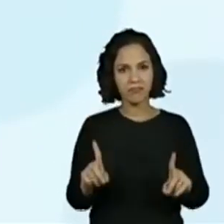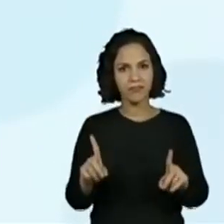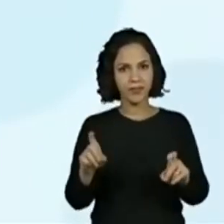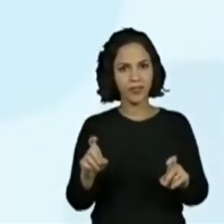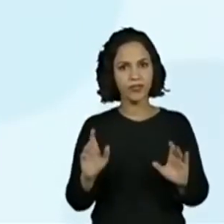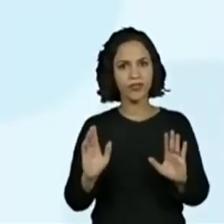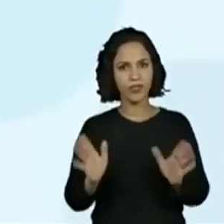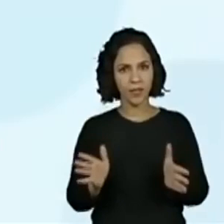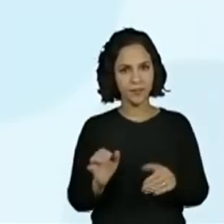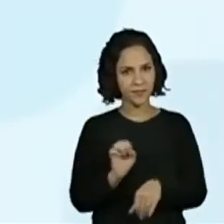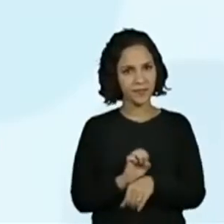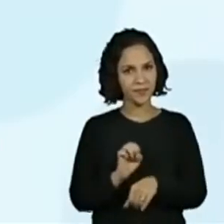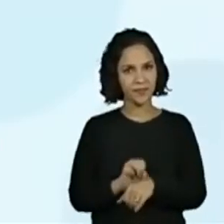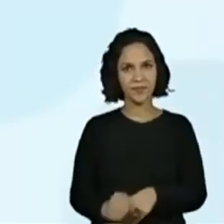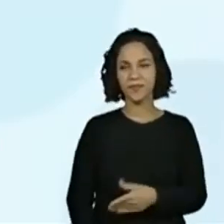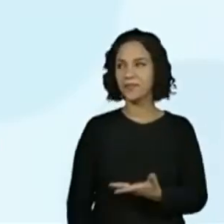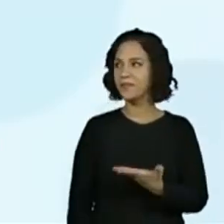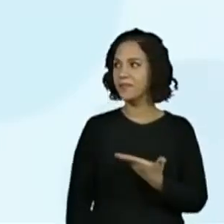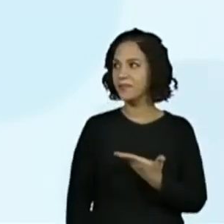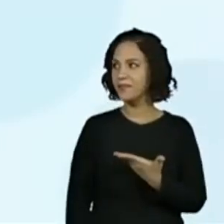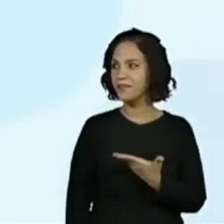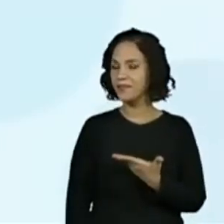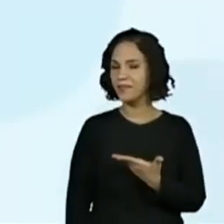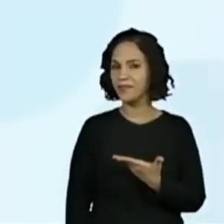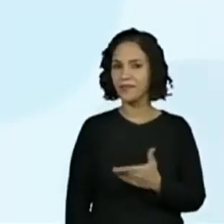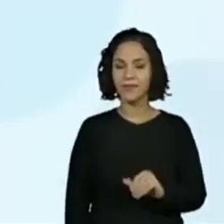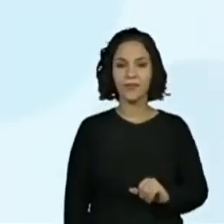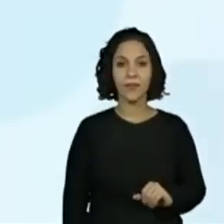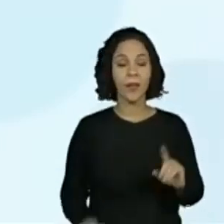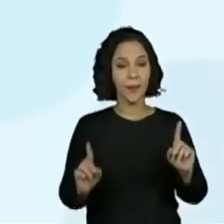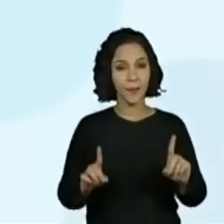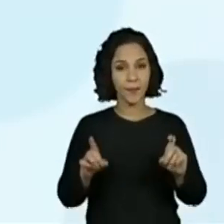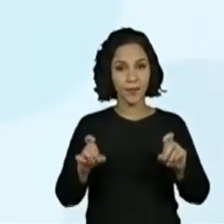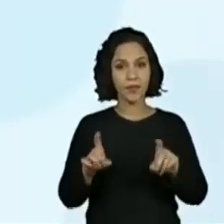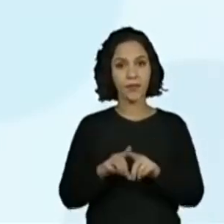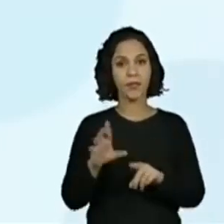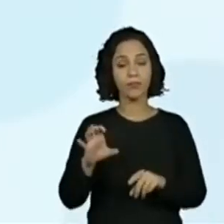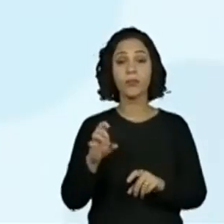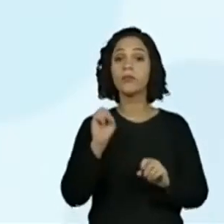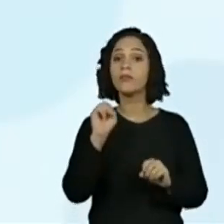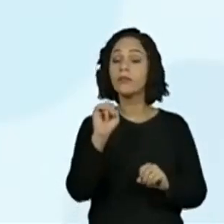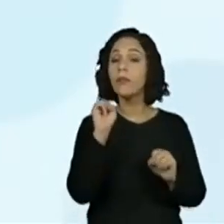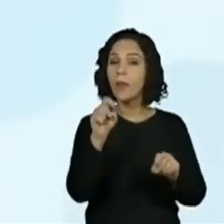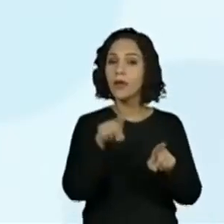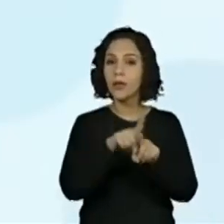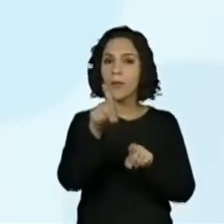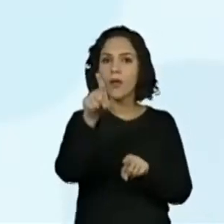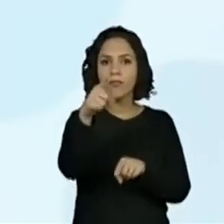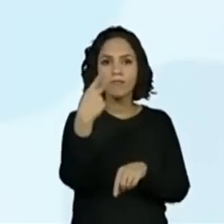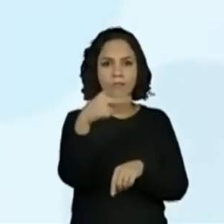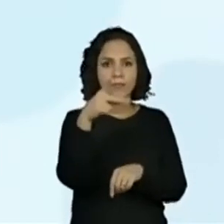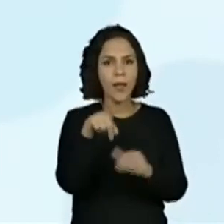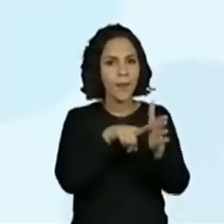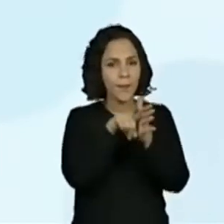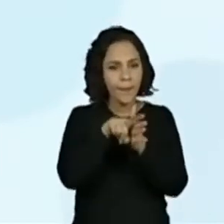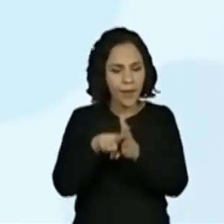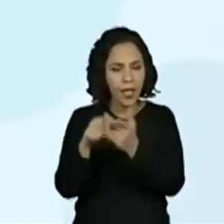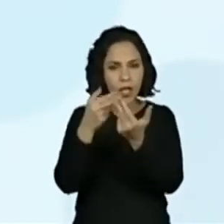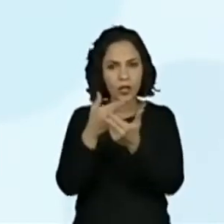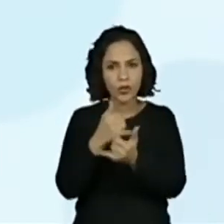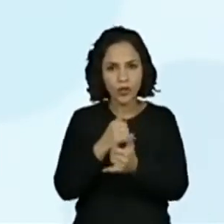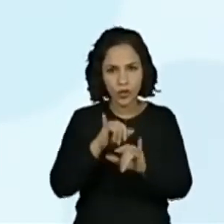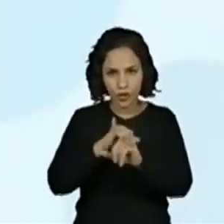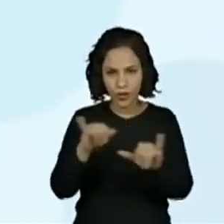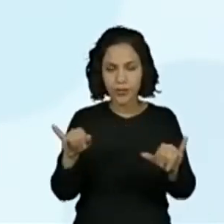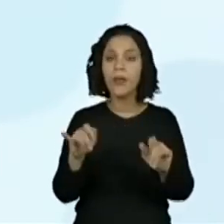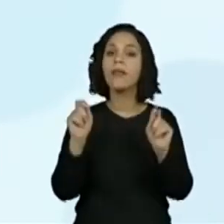deixar um tempinho para eles. Lembrando que eles podem fazer com as notícias que eles pesquisarem, que eles quiserem ler. Aqui